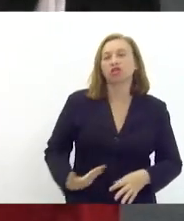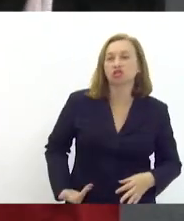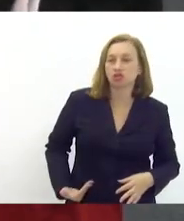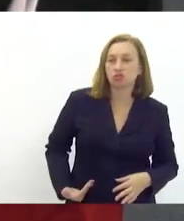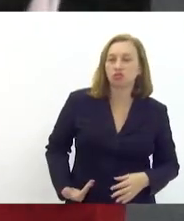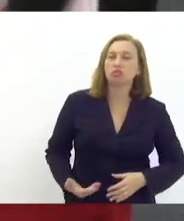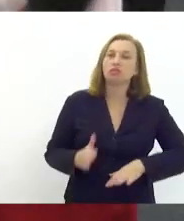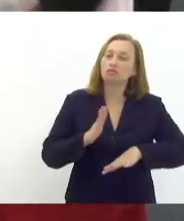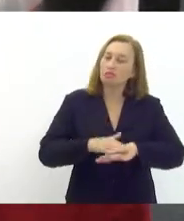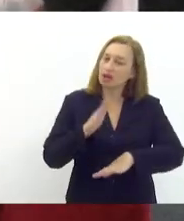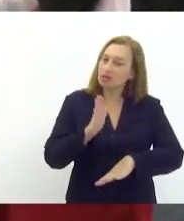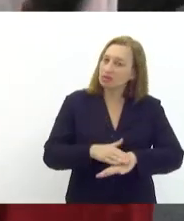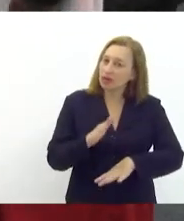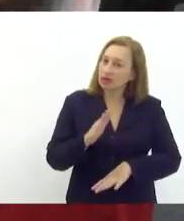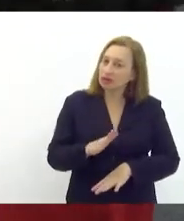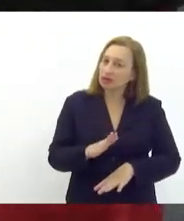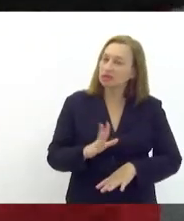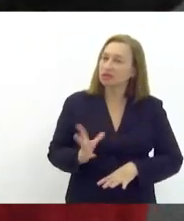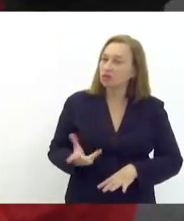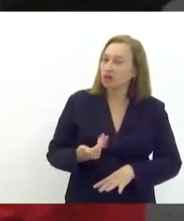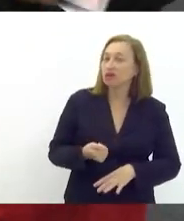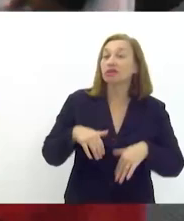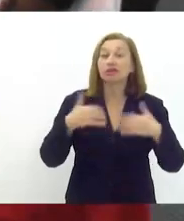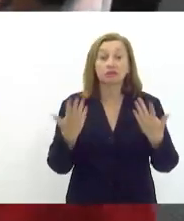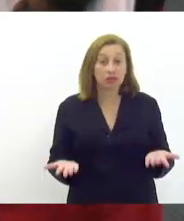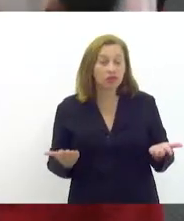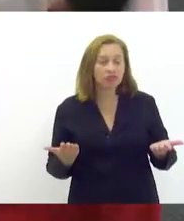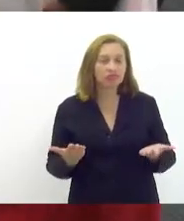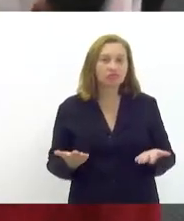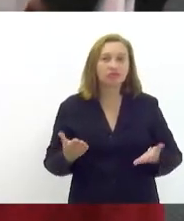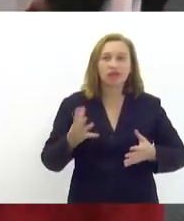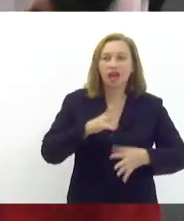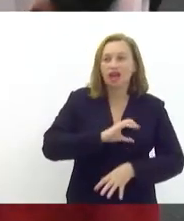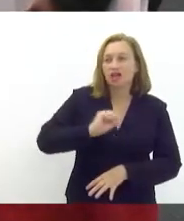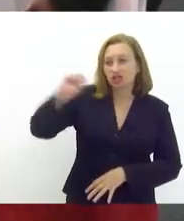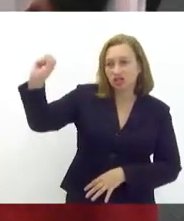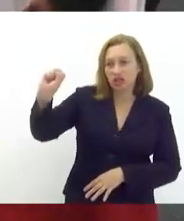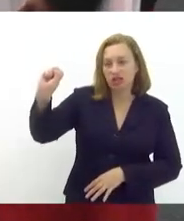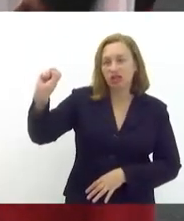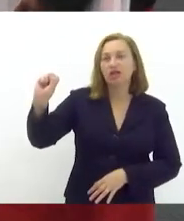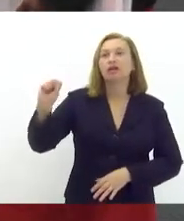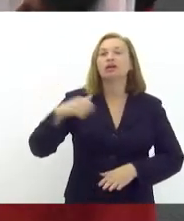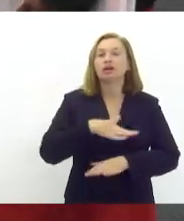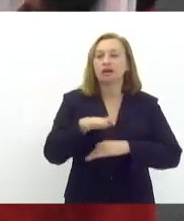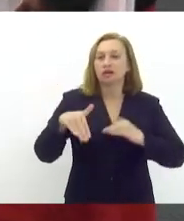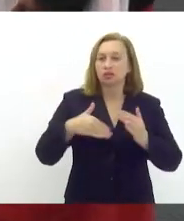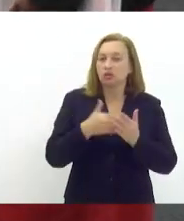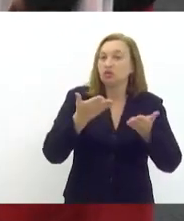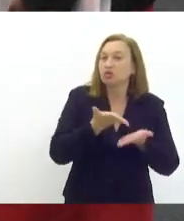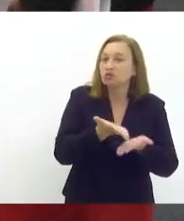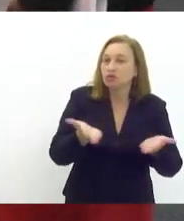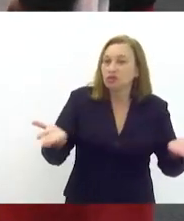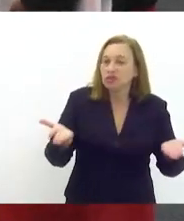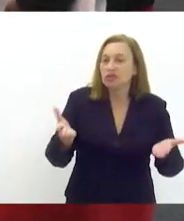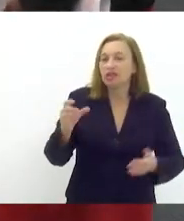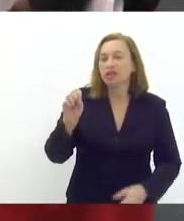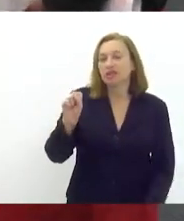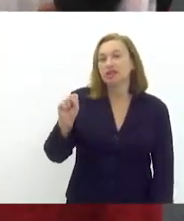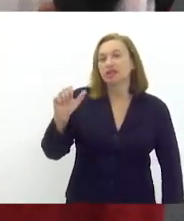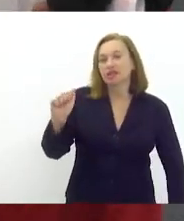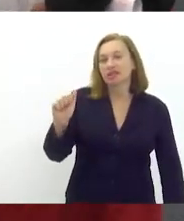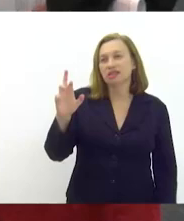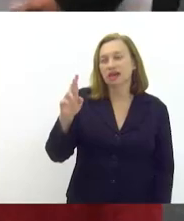cada vez mais eficazes então muito axé para os sacerdotes e sacerdotisas